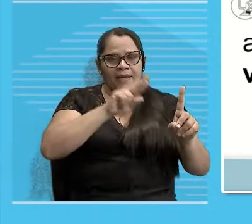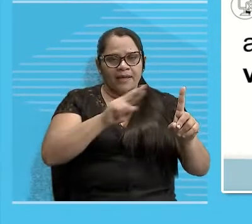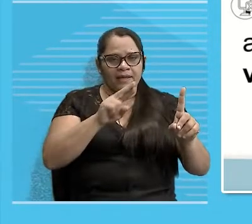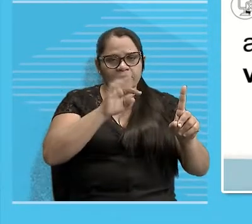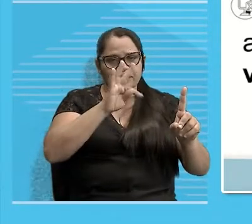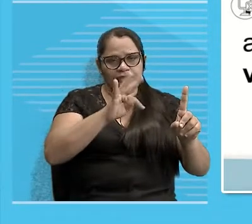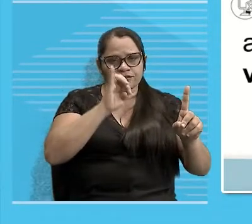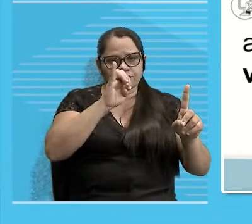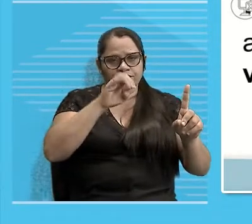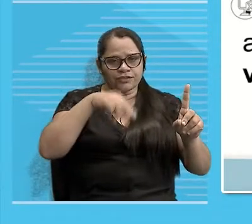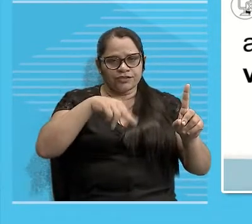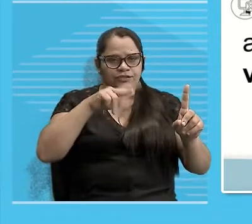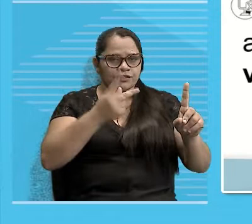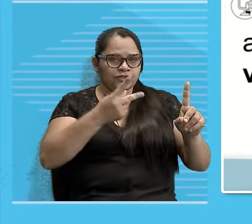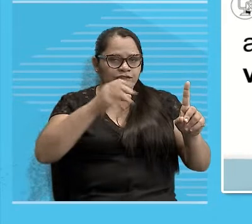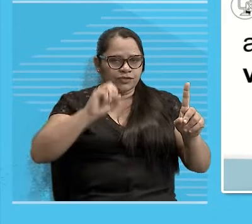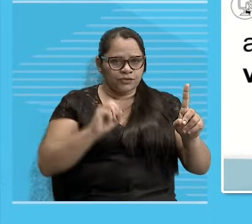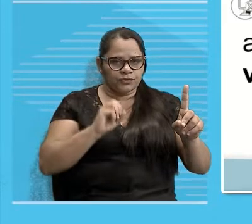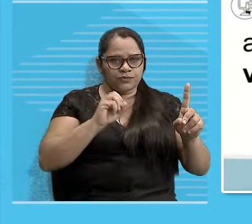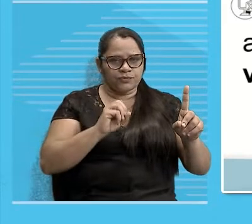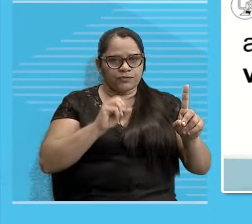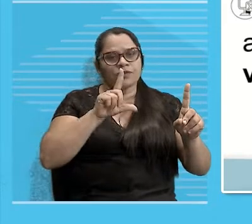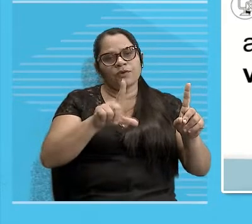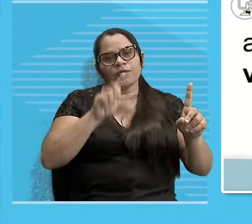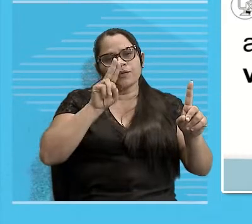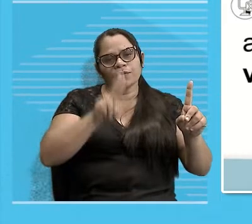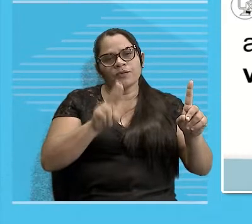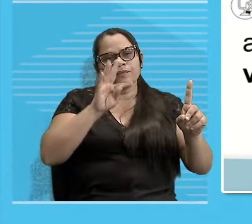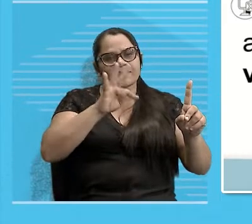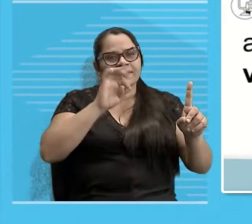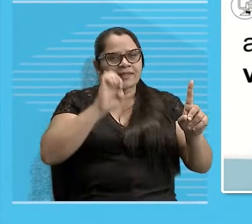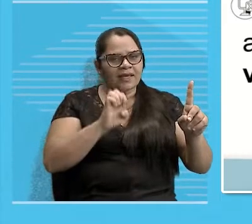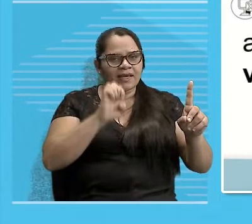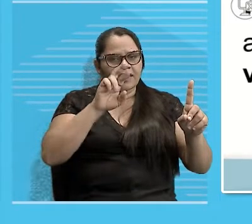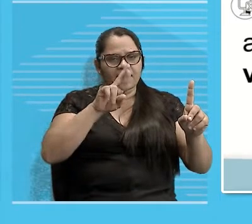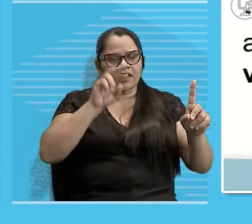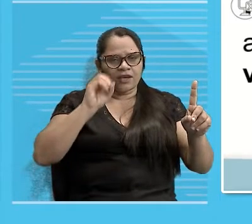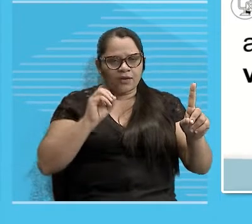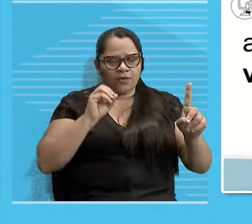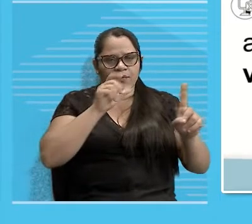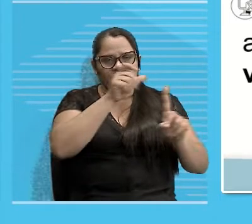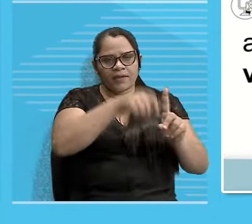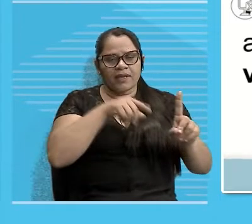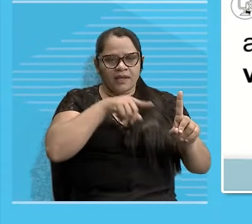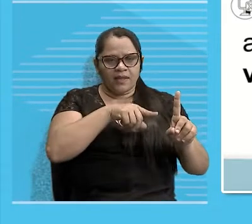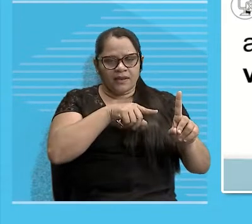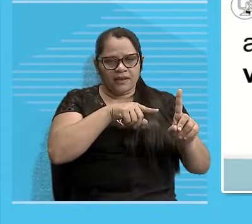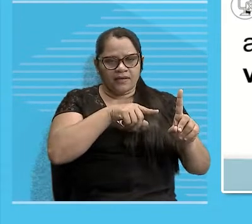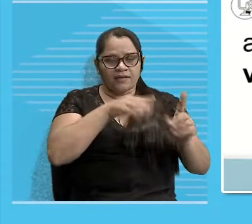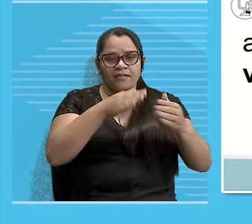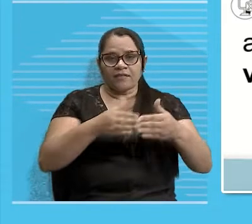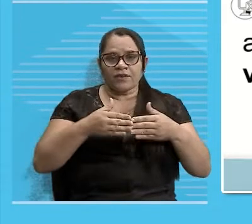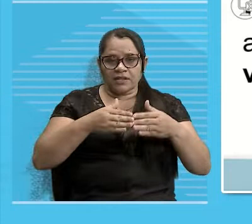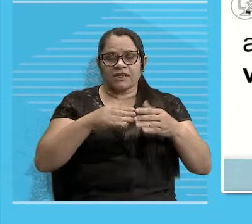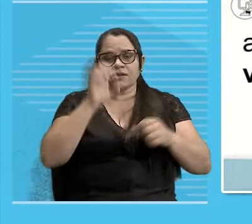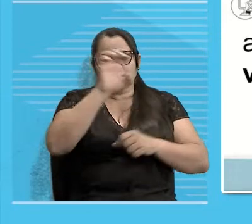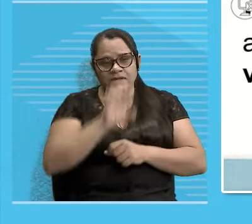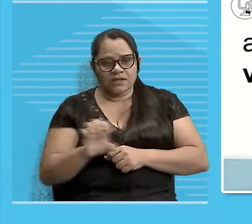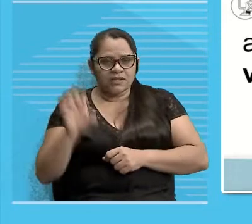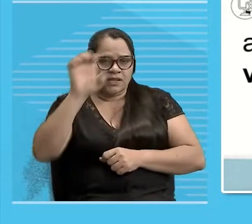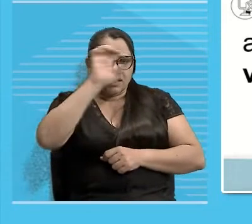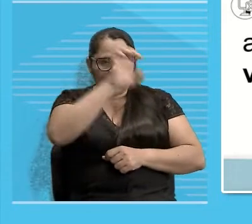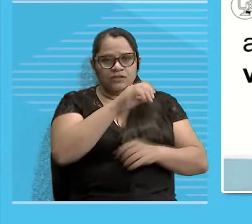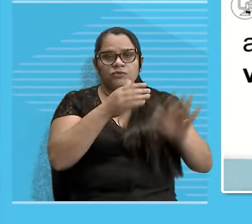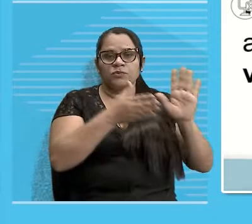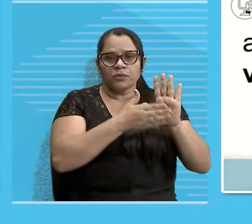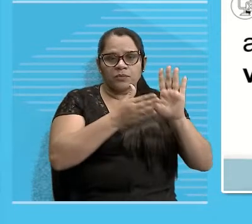provocou mudanças em outros setores da cultura europeia. Favoreceu, por exemplo, a formação de estados nacionais ao propor que